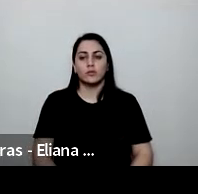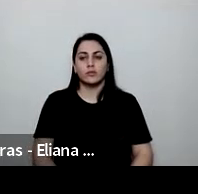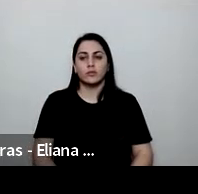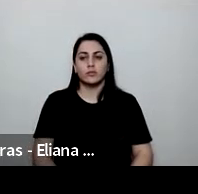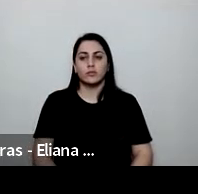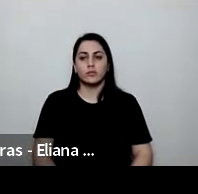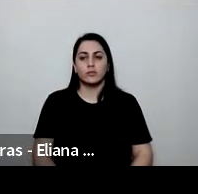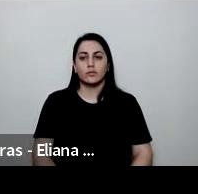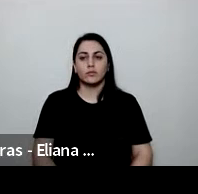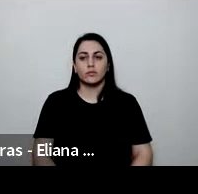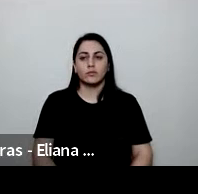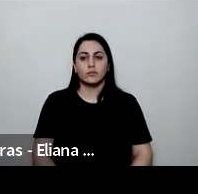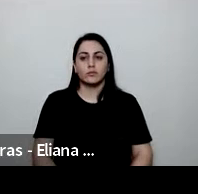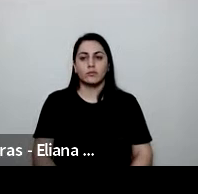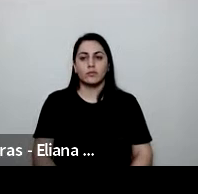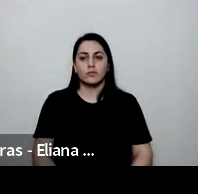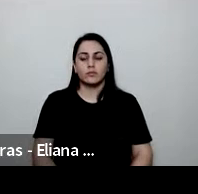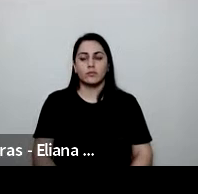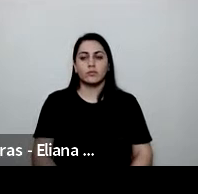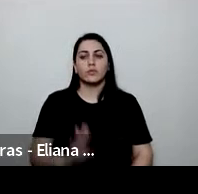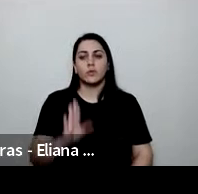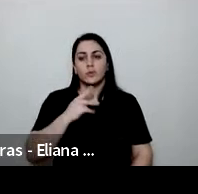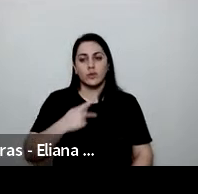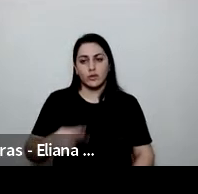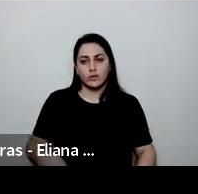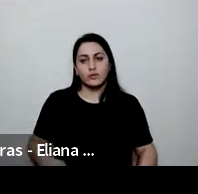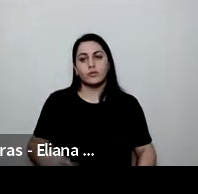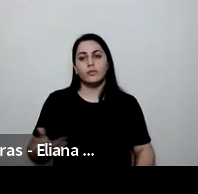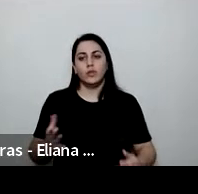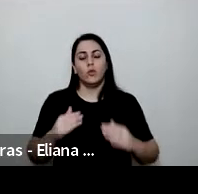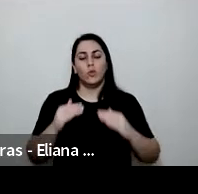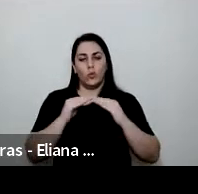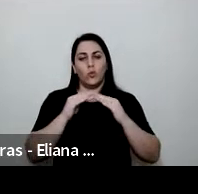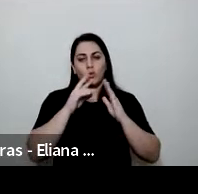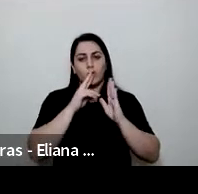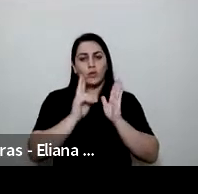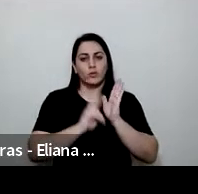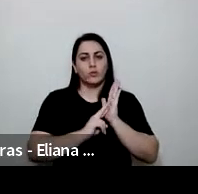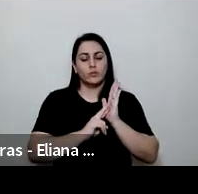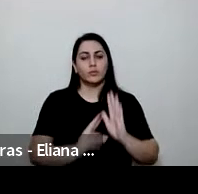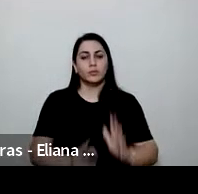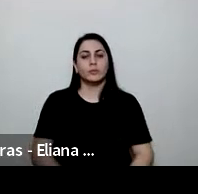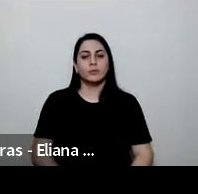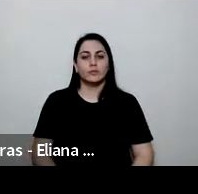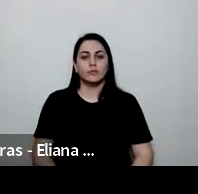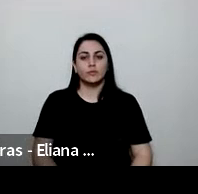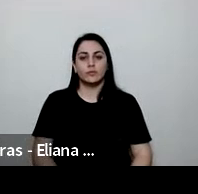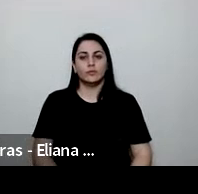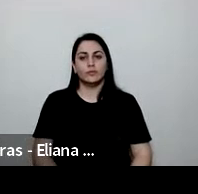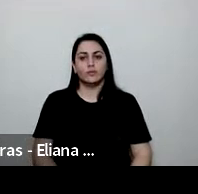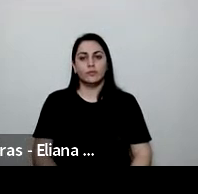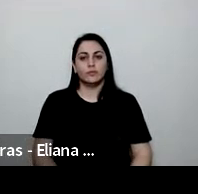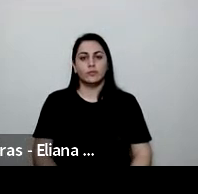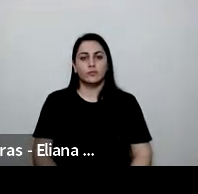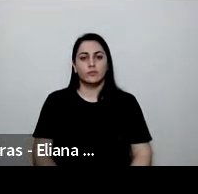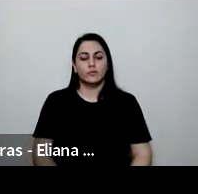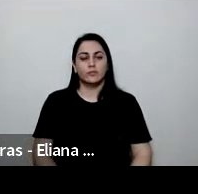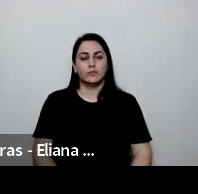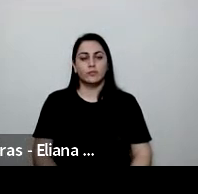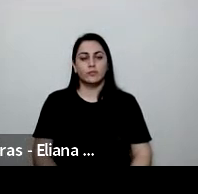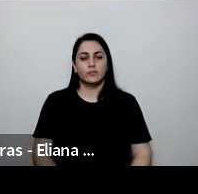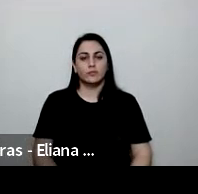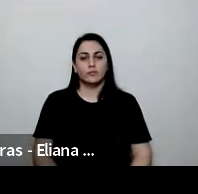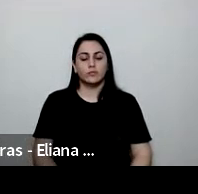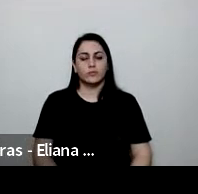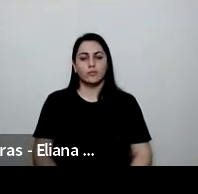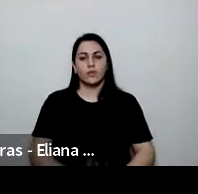e o sobre o sono presidentes ela presente acompanhando ela tu é Oi na tô né com